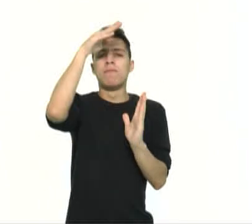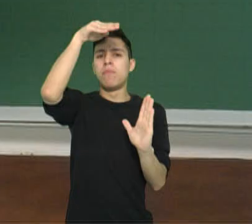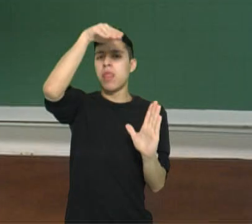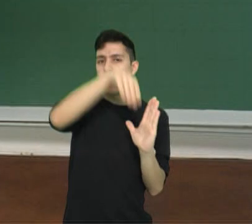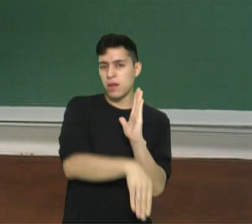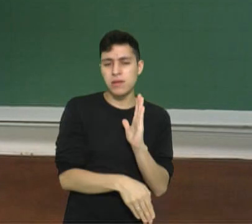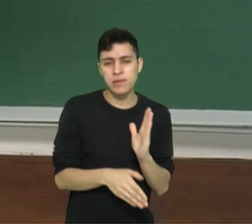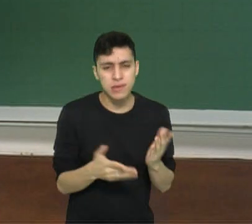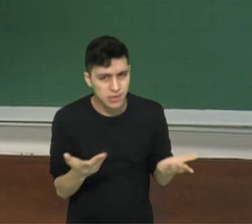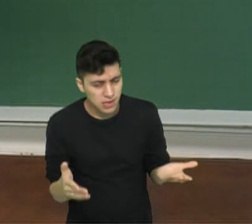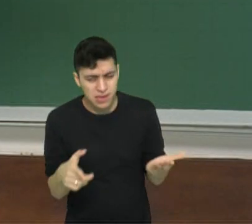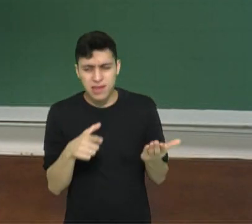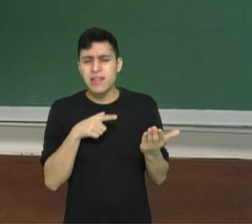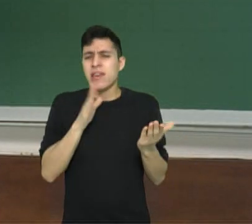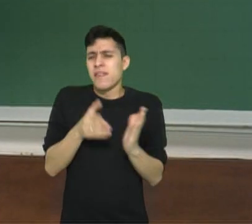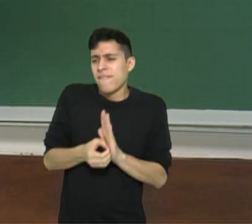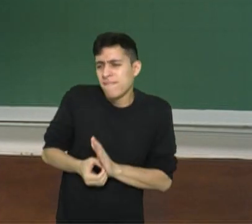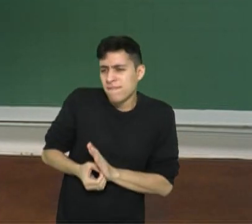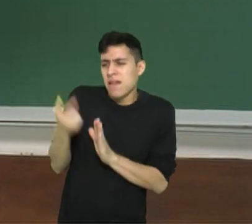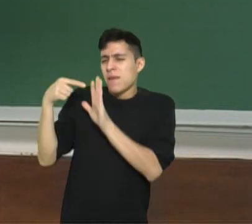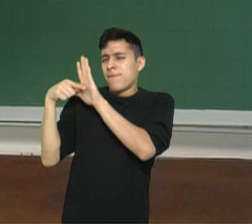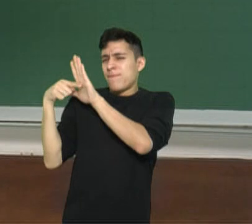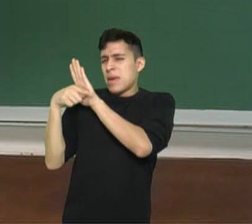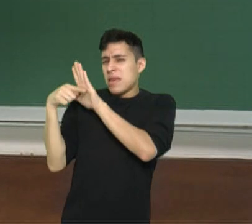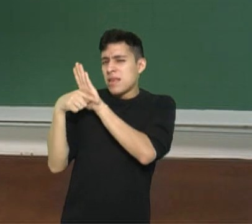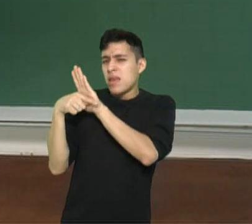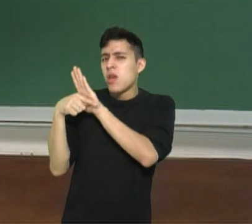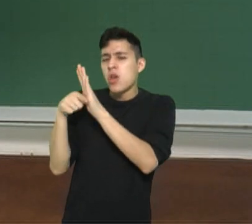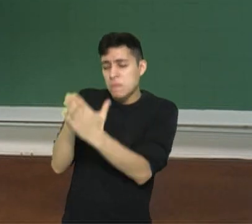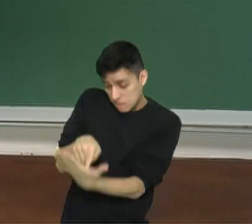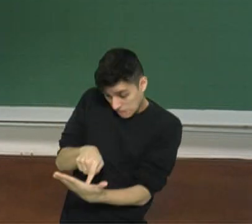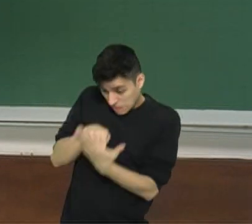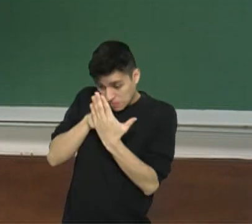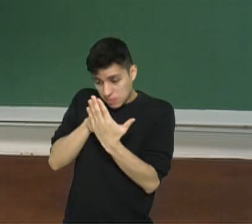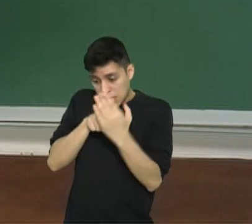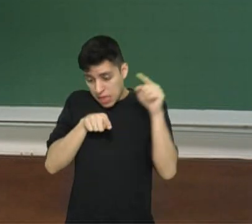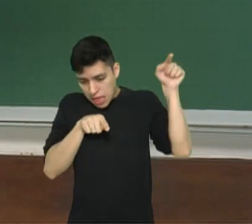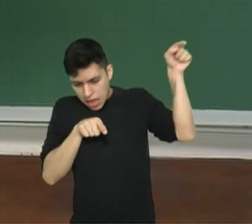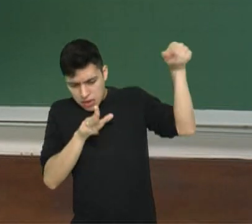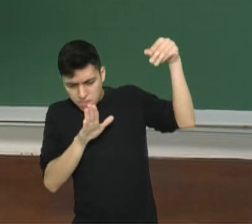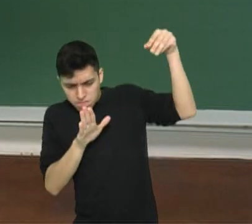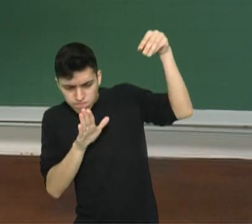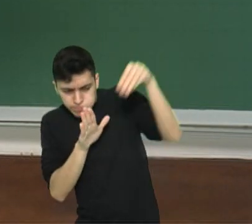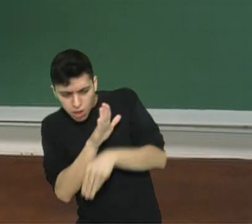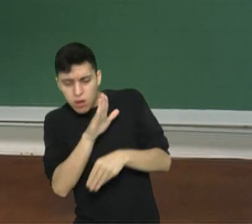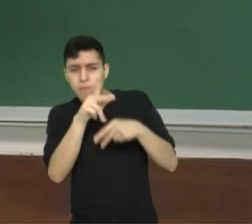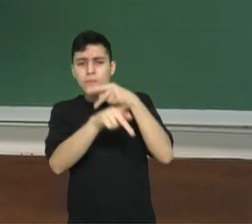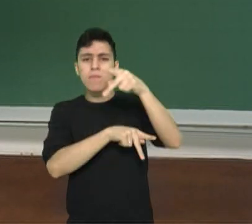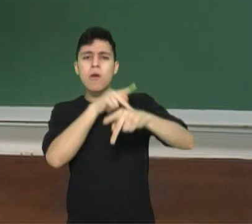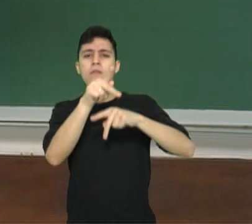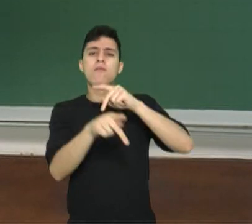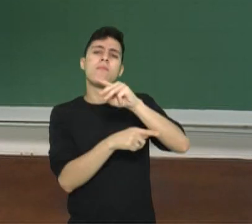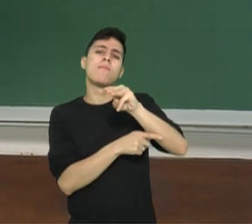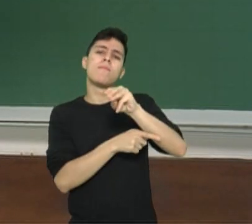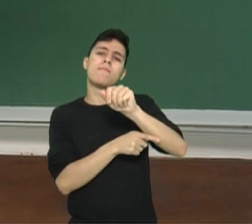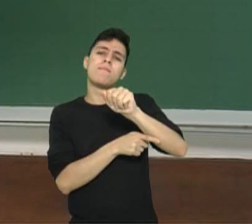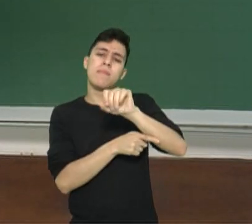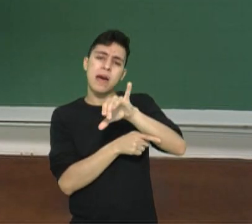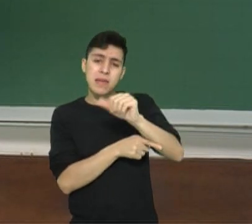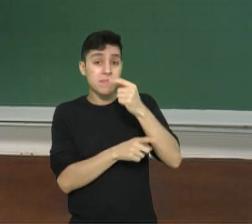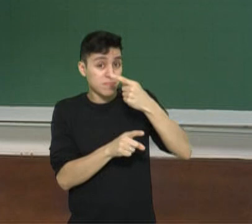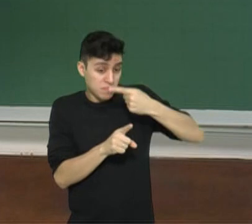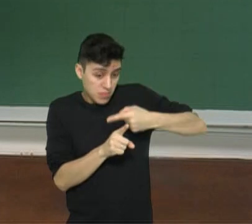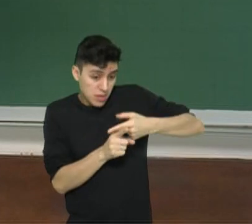E tem vários estudos que eles vão indicar que esse declínio dos maias ele vai rolar